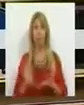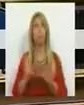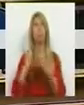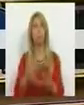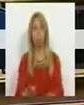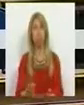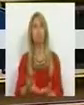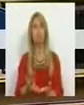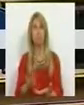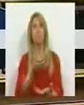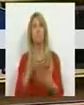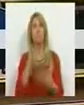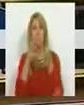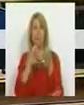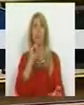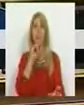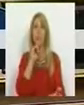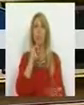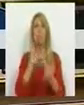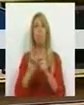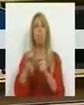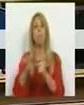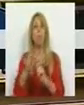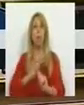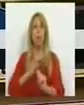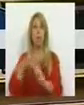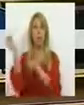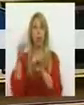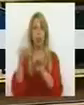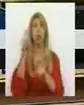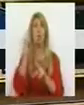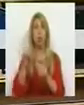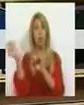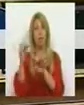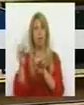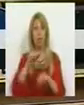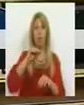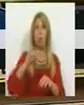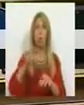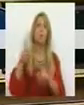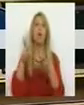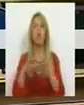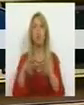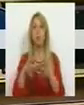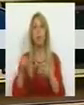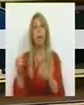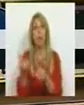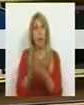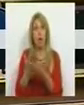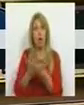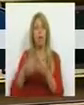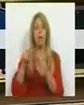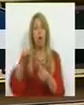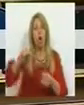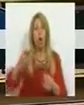significativa, que permitiu não só pagar dívidas a fornecedores, mas também a fornecedores locais e a ajudar a economia local. Para terminar,